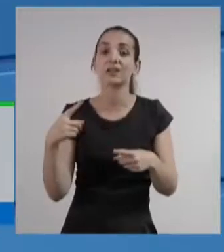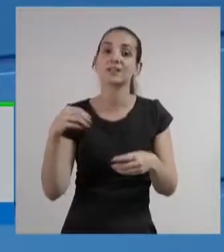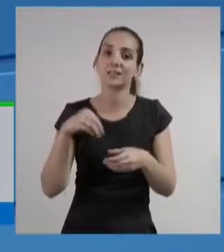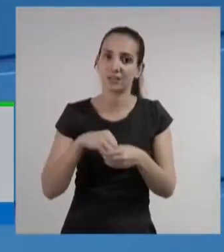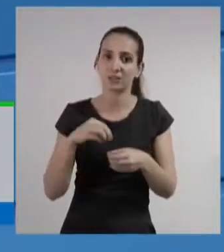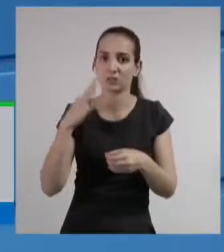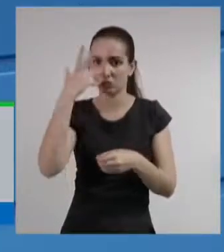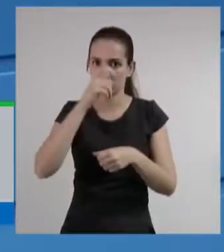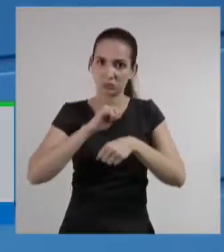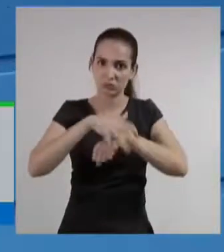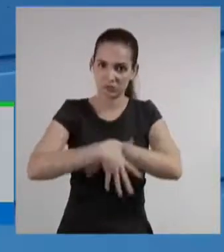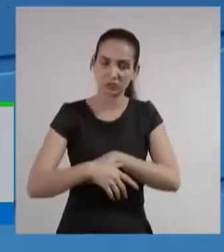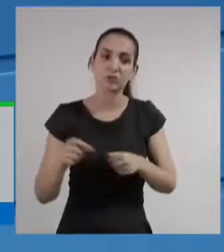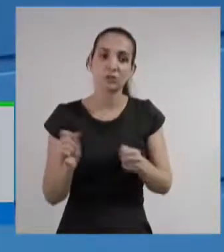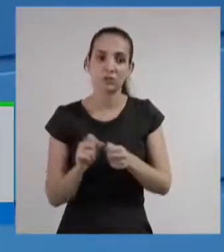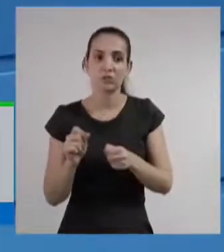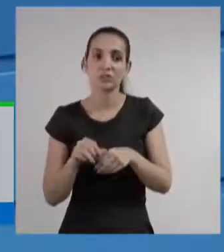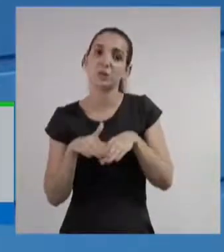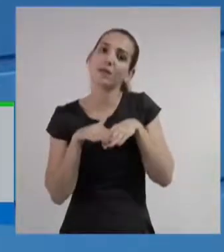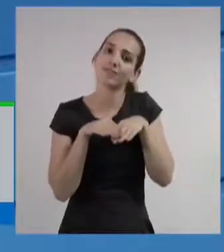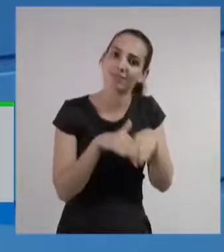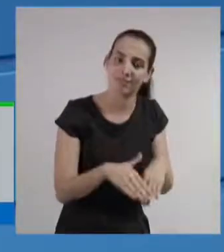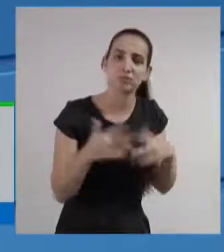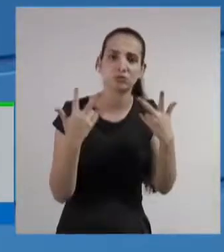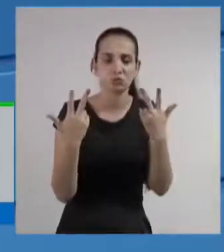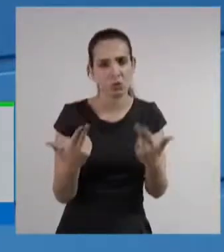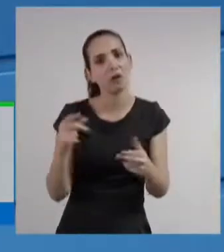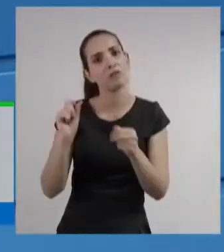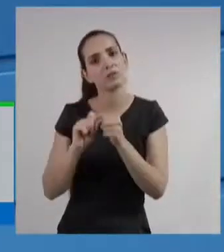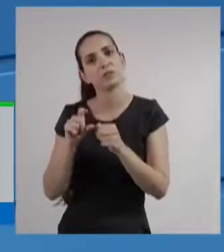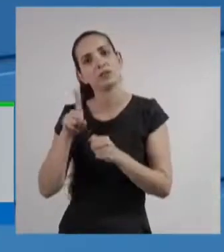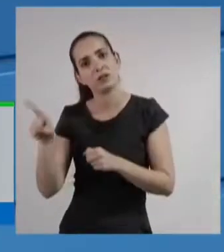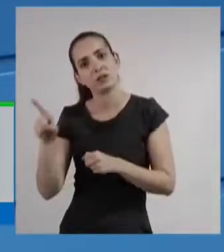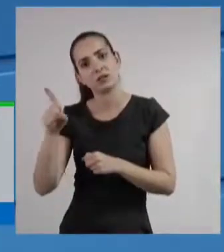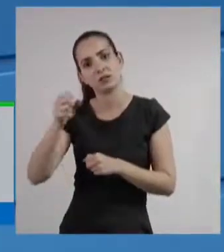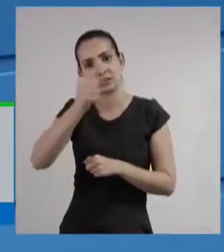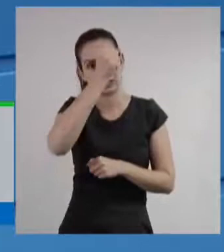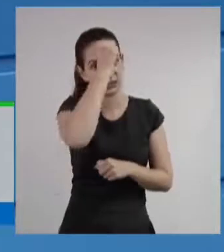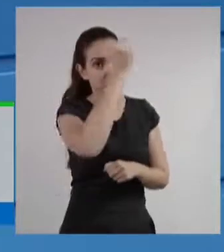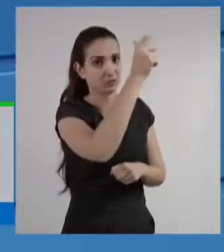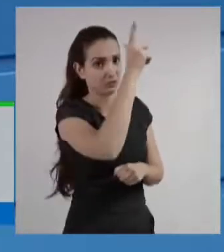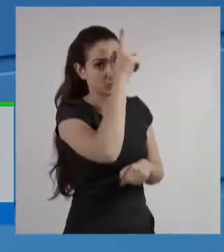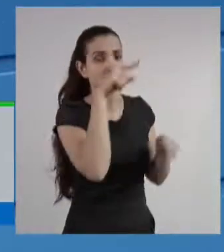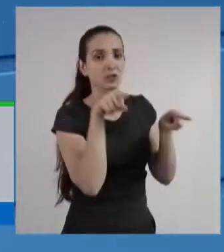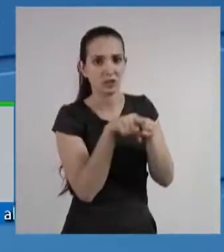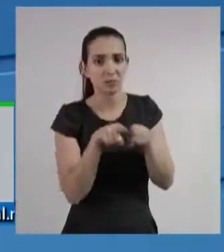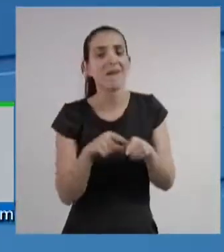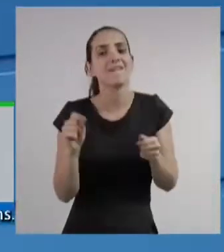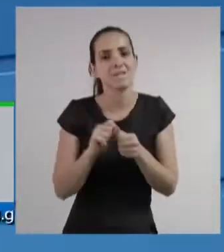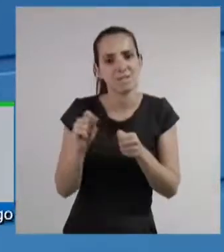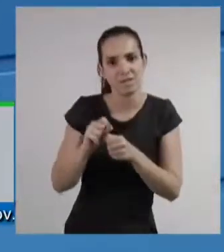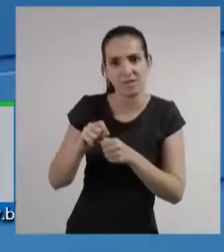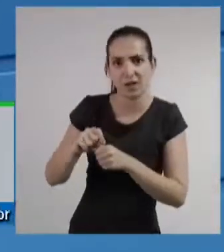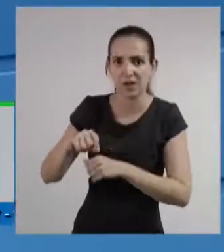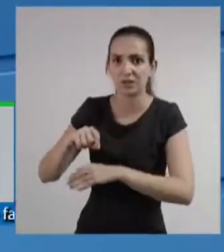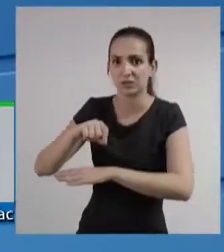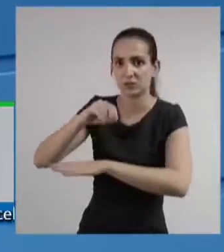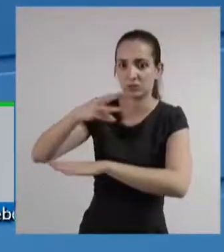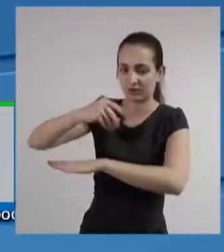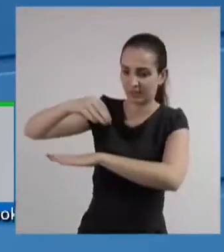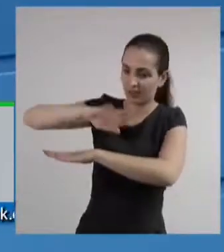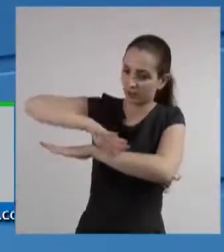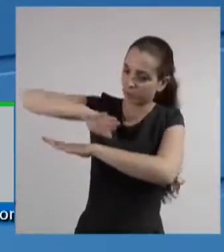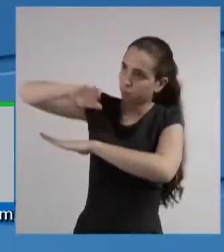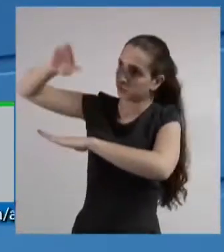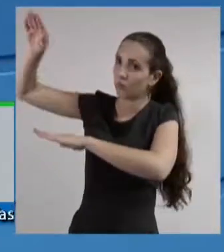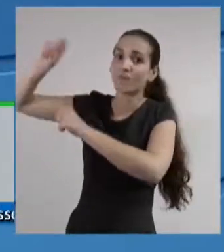a intervenção que foi feita em São Gabriel. São Gabriel do Oeste foi feito curva de níveis, foi feito caixa de retenção.